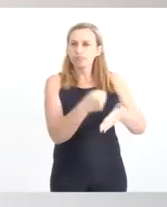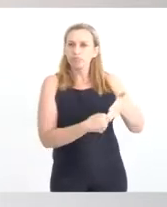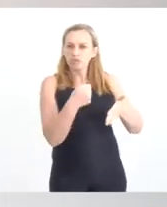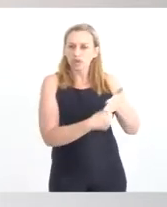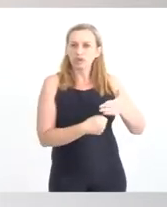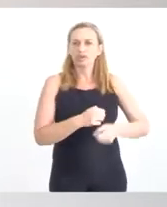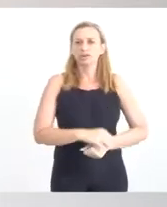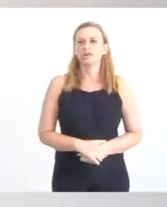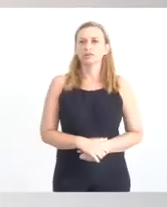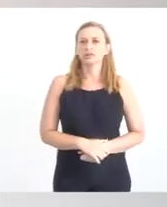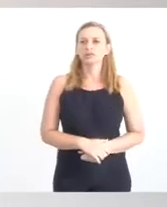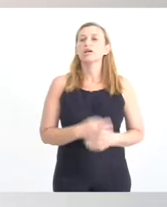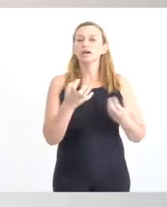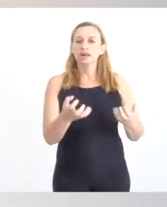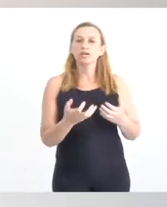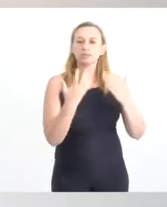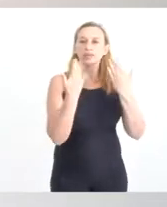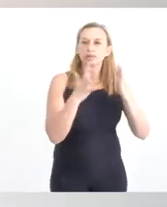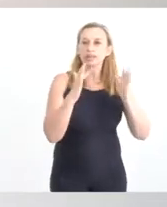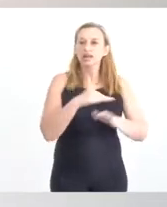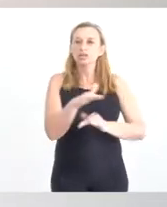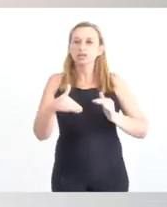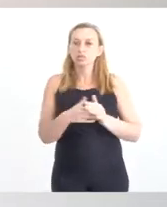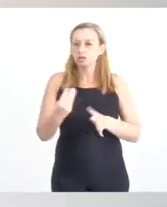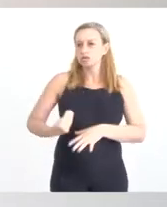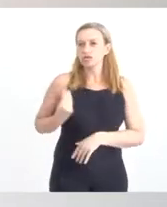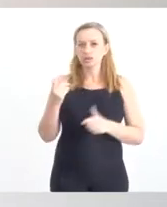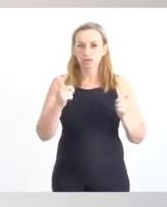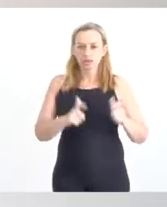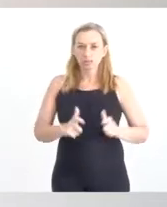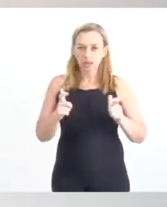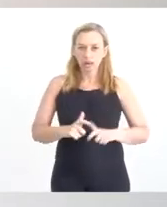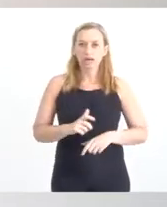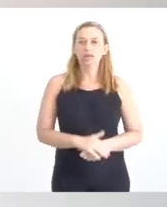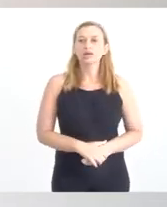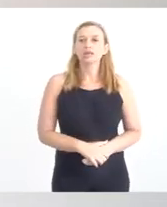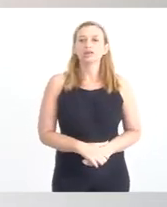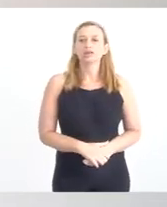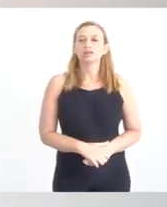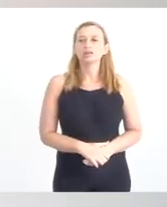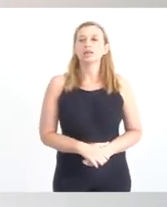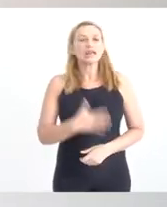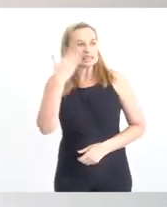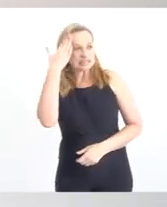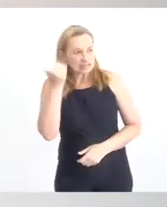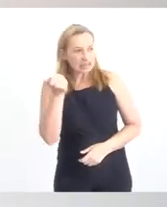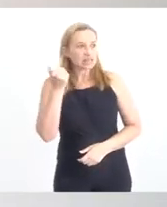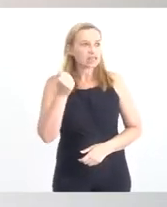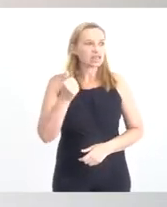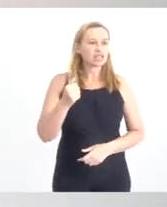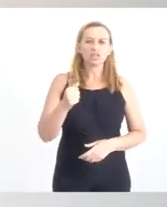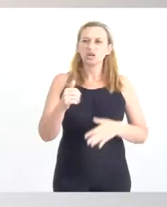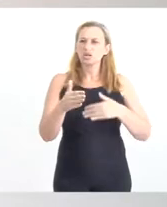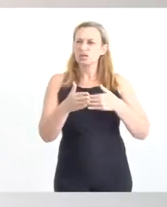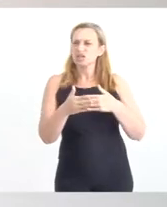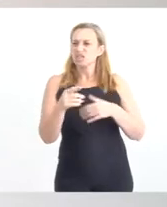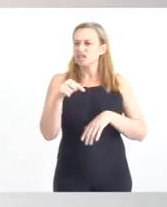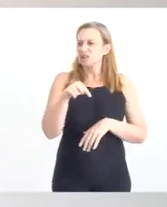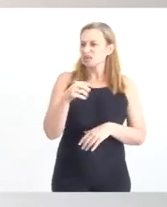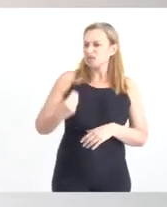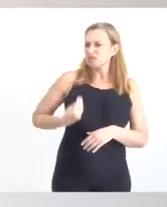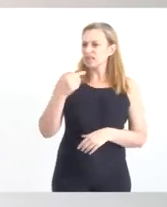lutando Olá quero saudar todo mundo que tá presente aqui sei que ninguém tá aqui de bobeira né